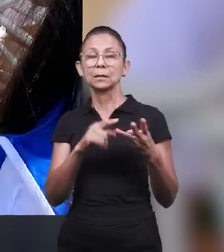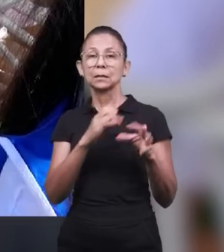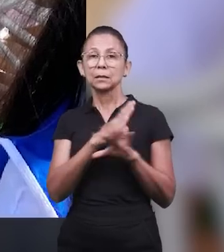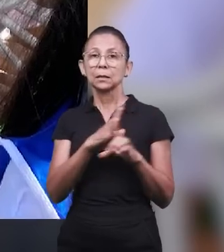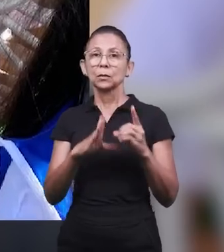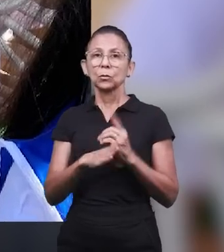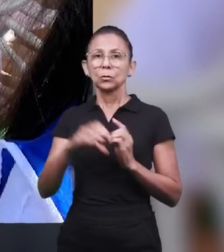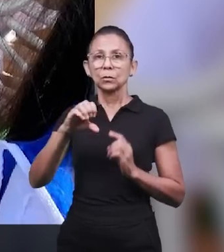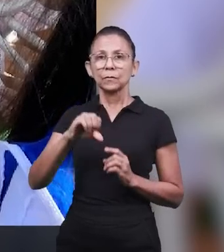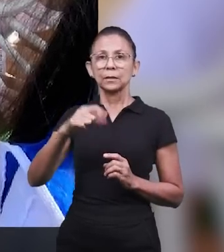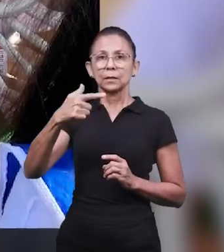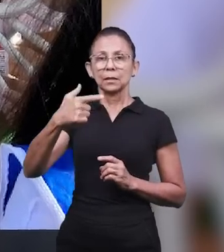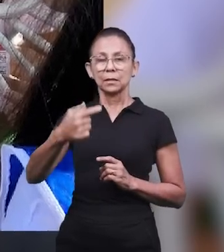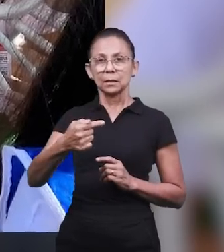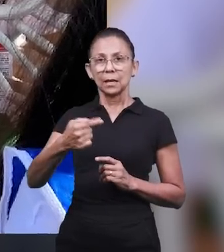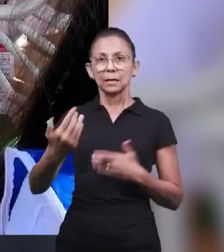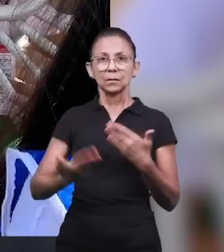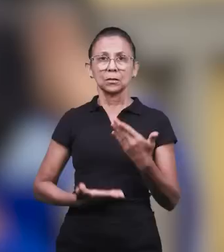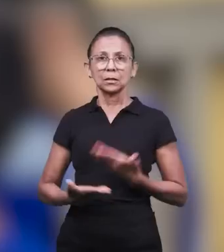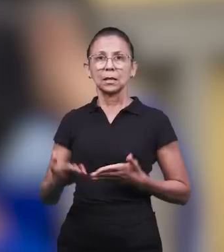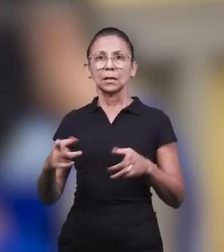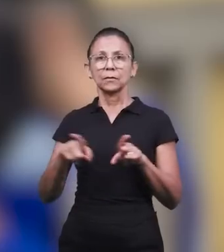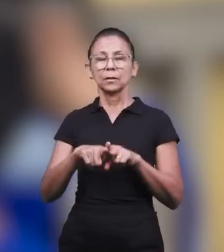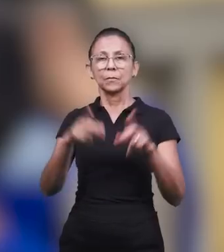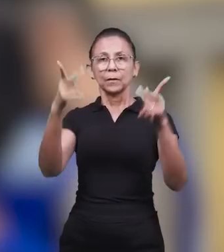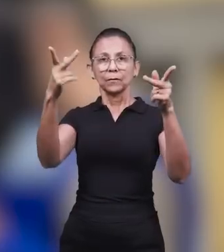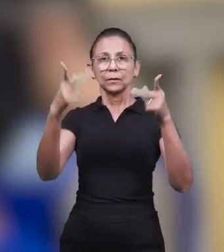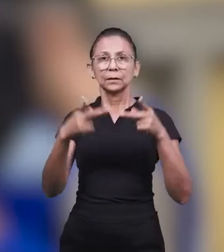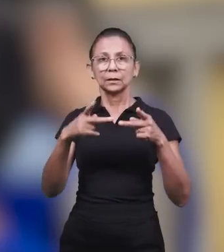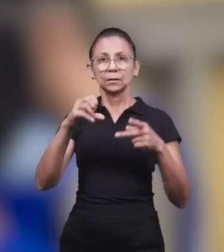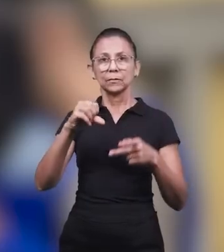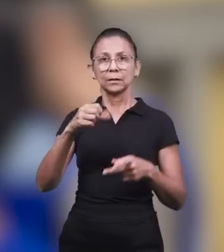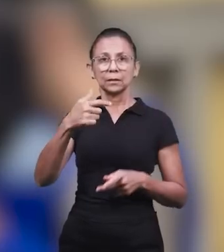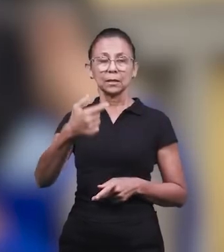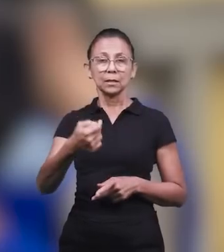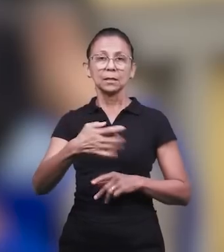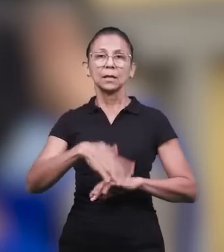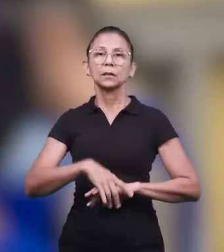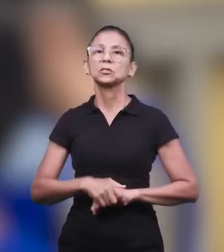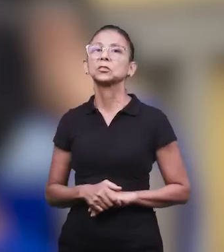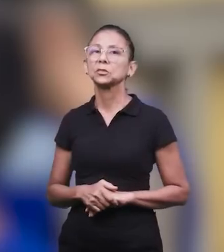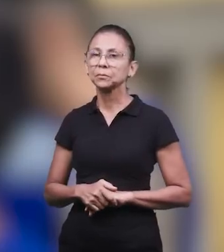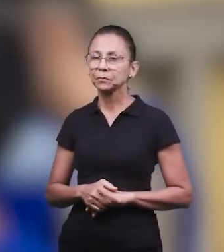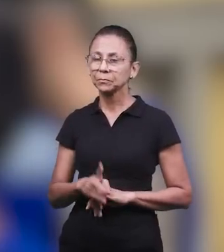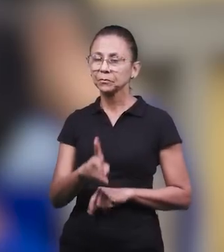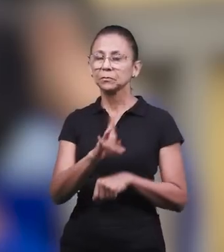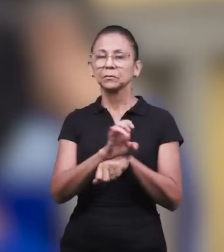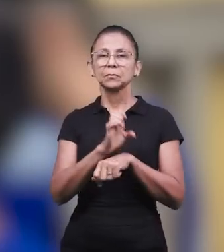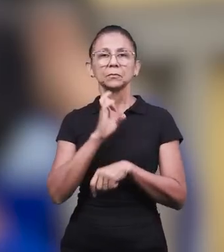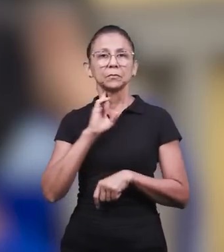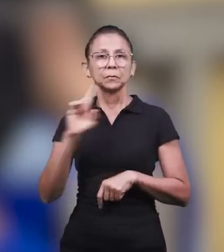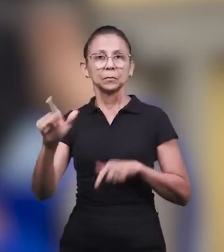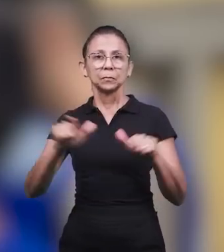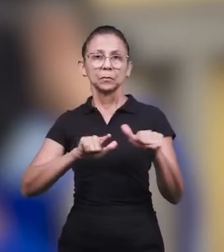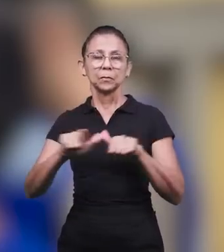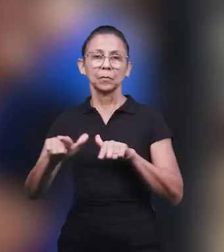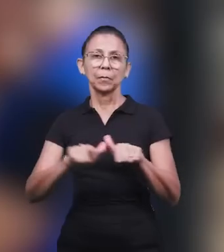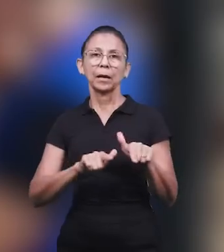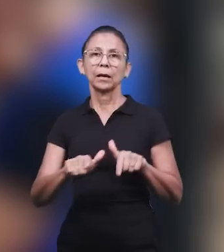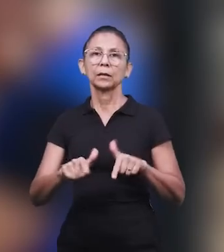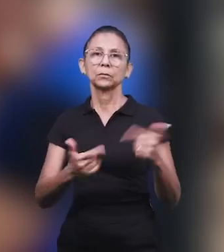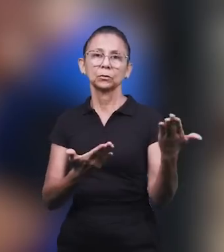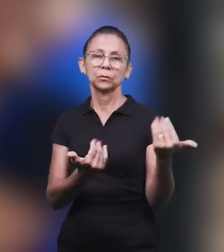97 membros e 27 visitantes. Em Santa Bárbara do Leste, em Minas Gerais. O trabalho com os jovens do